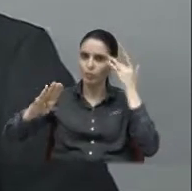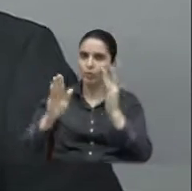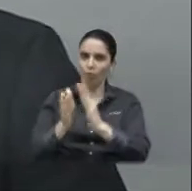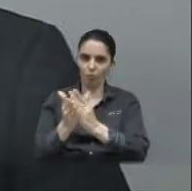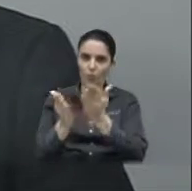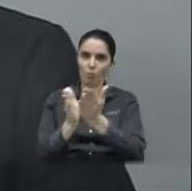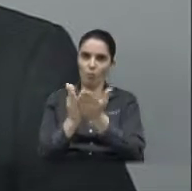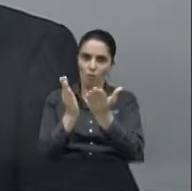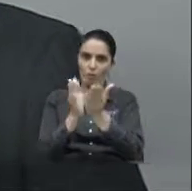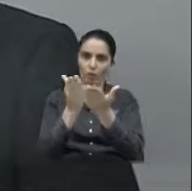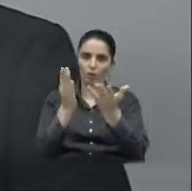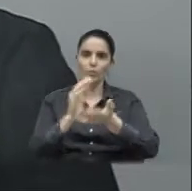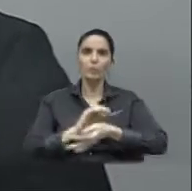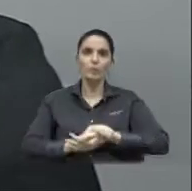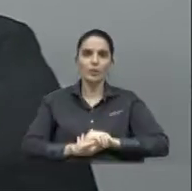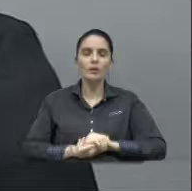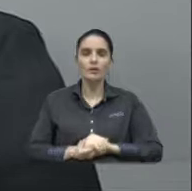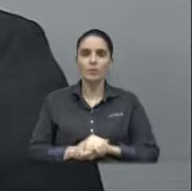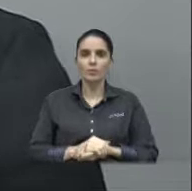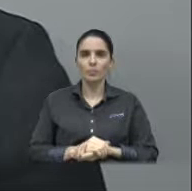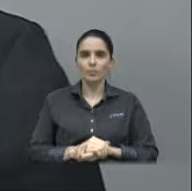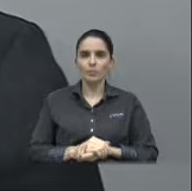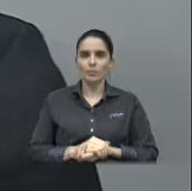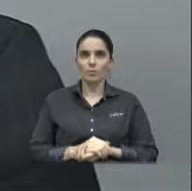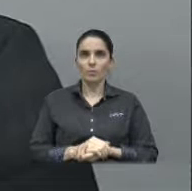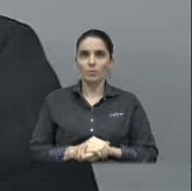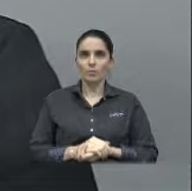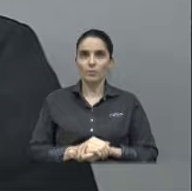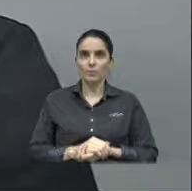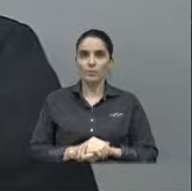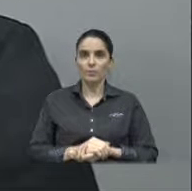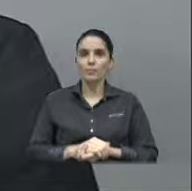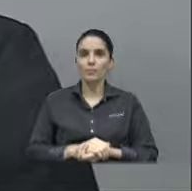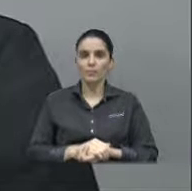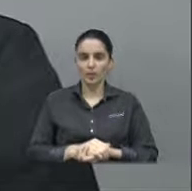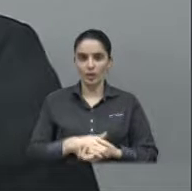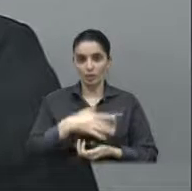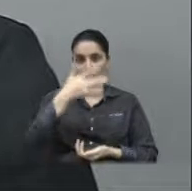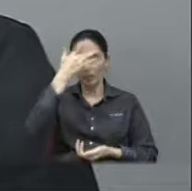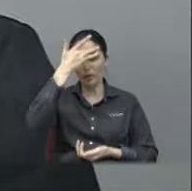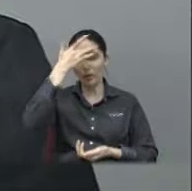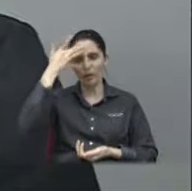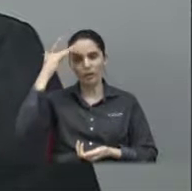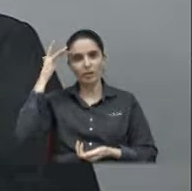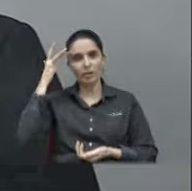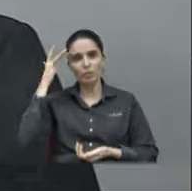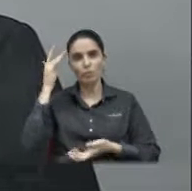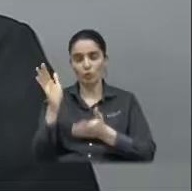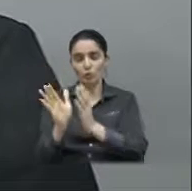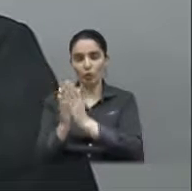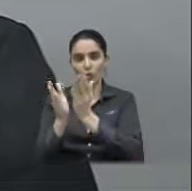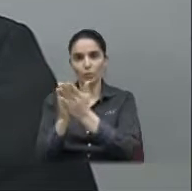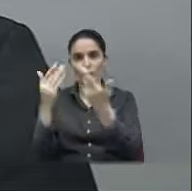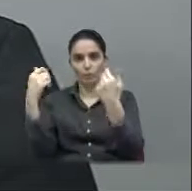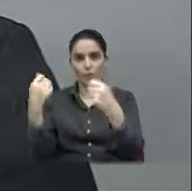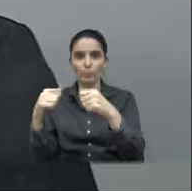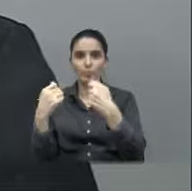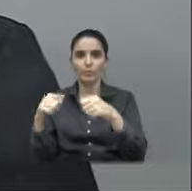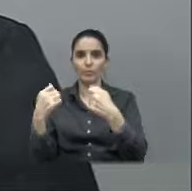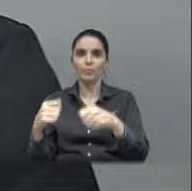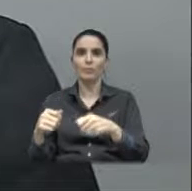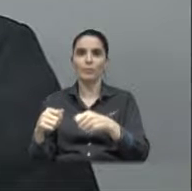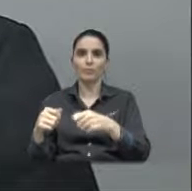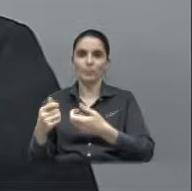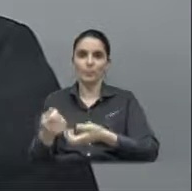favorecidas e que são realmente carentes dentro da área da saúde e dentro